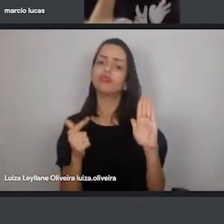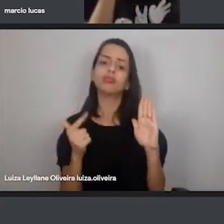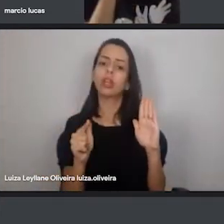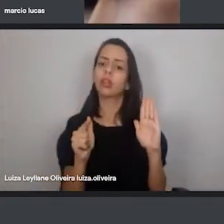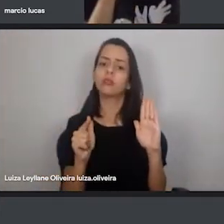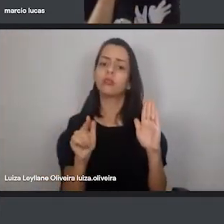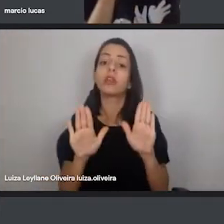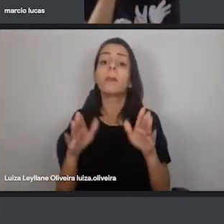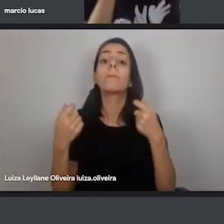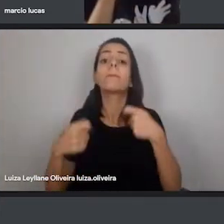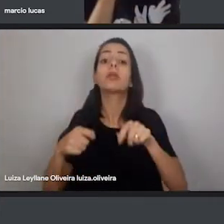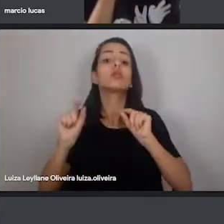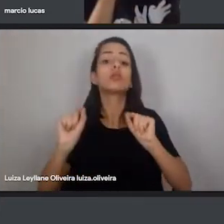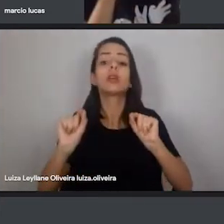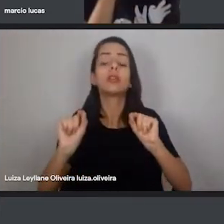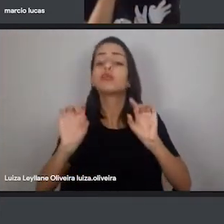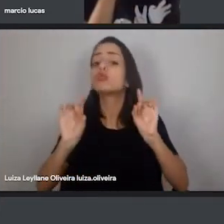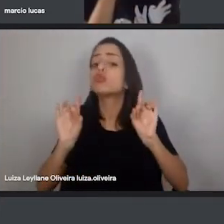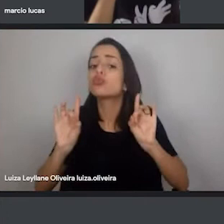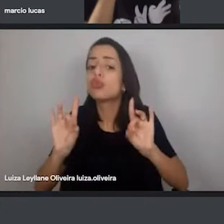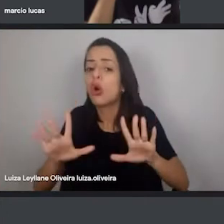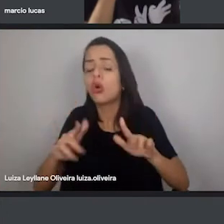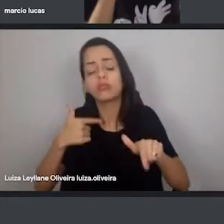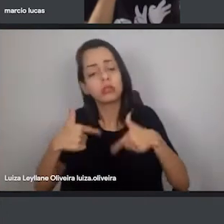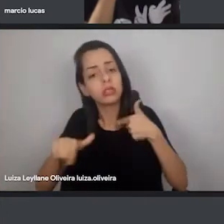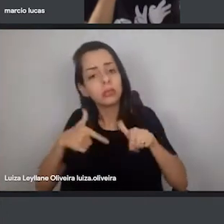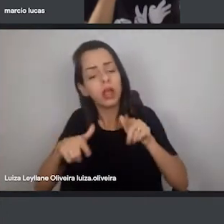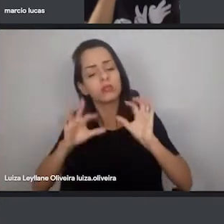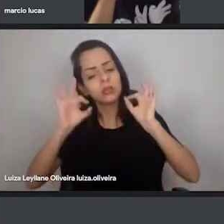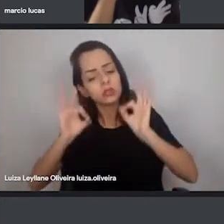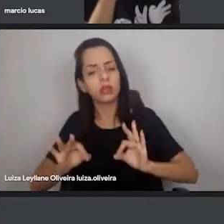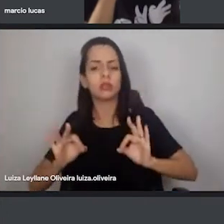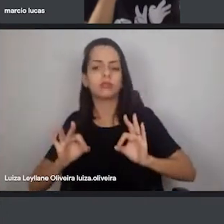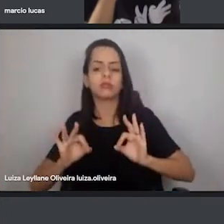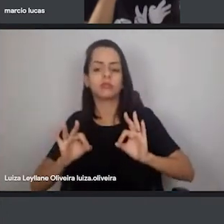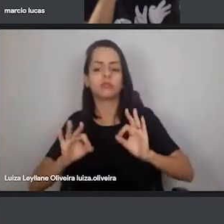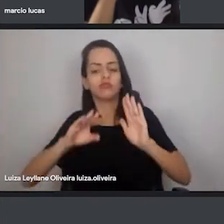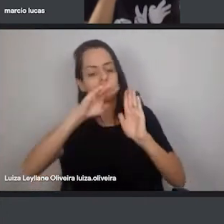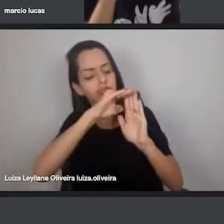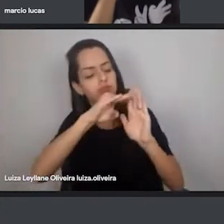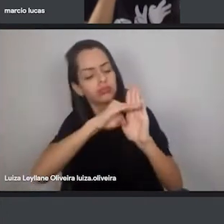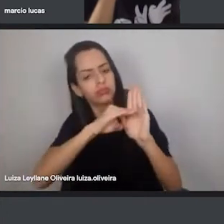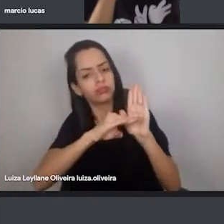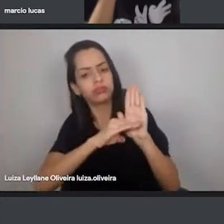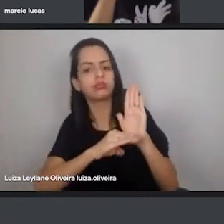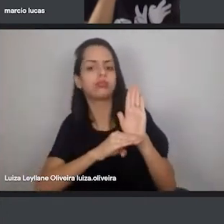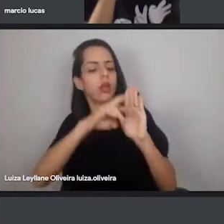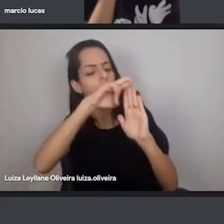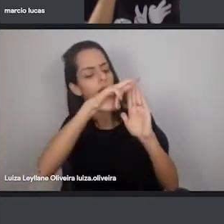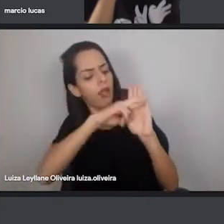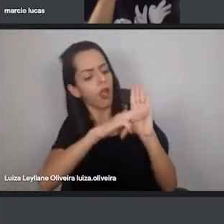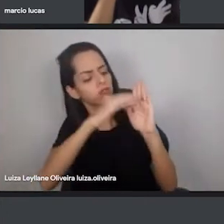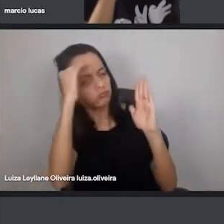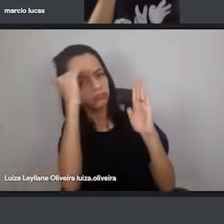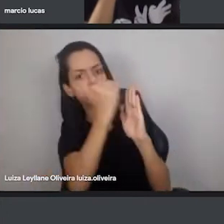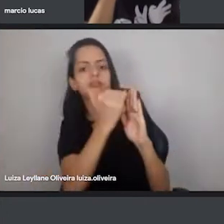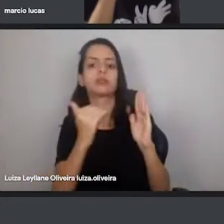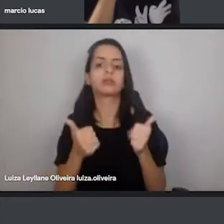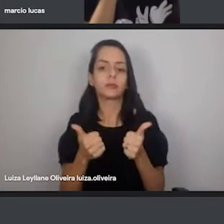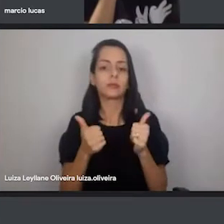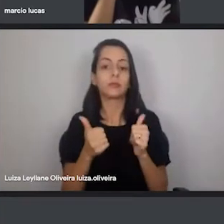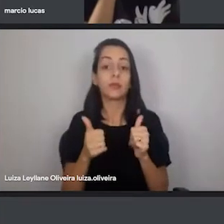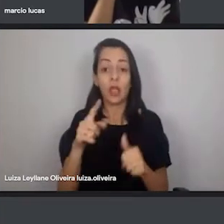quê? Trabalhar corretamente. Ah, Barroso, você sempre